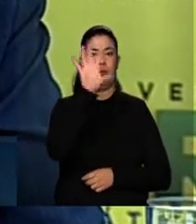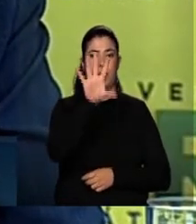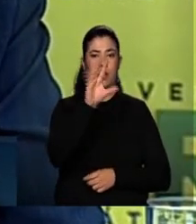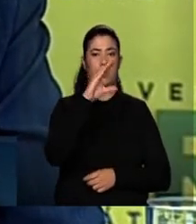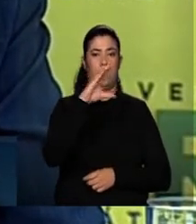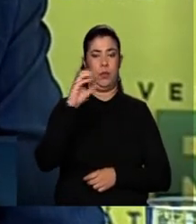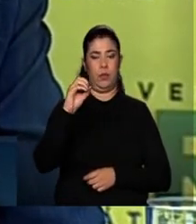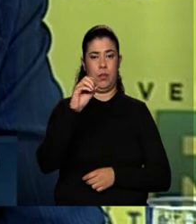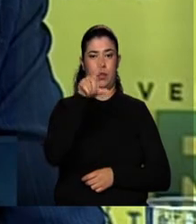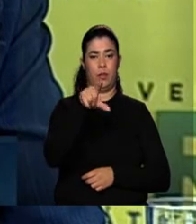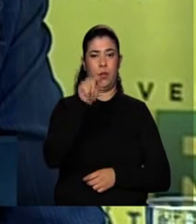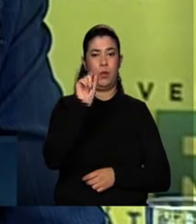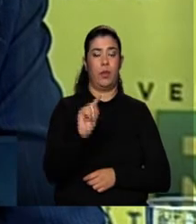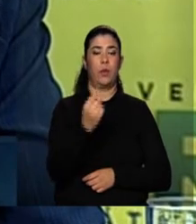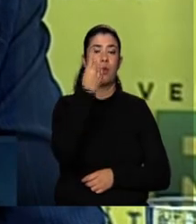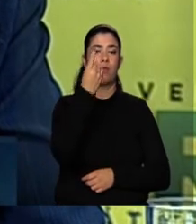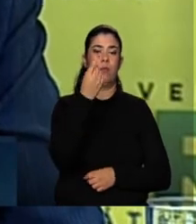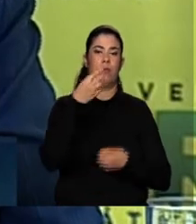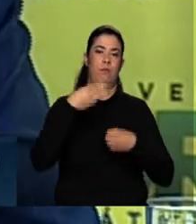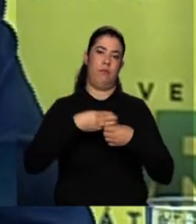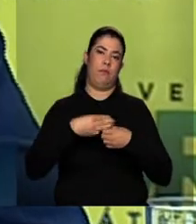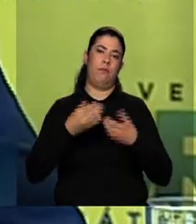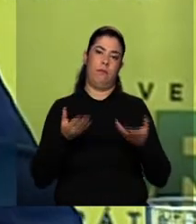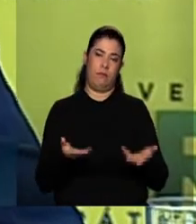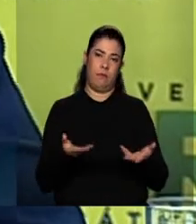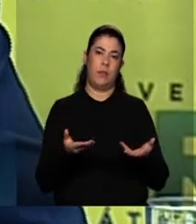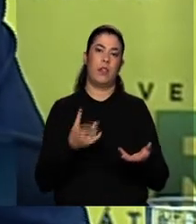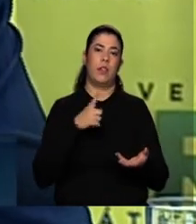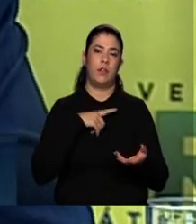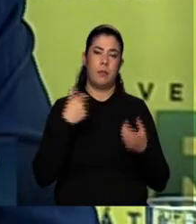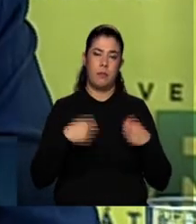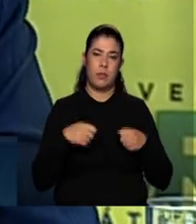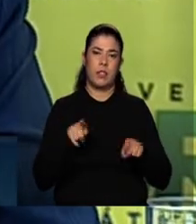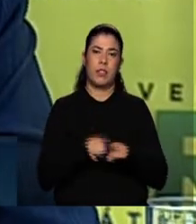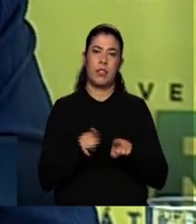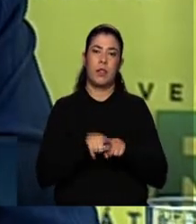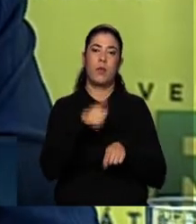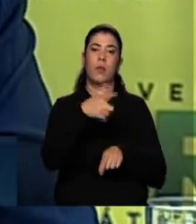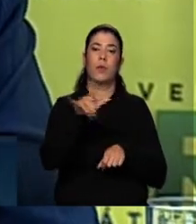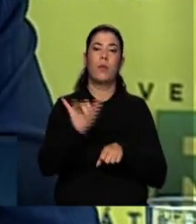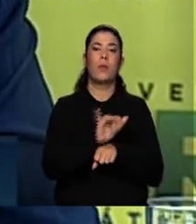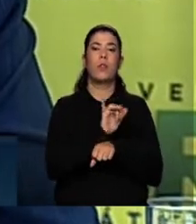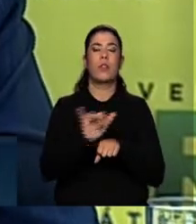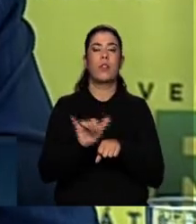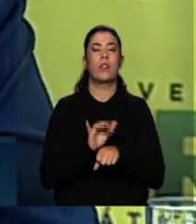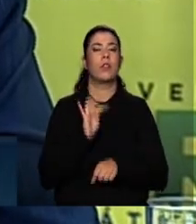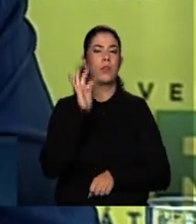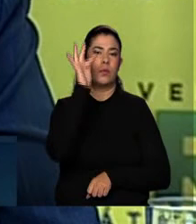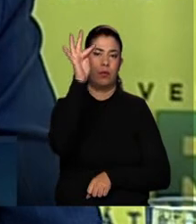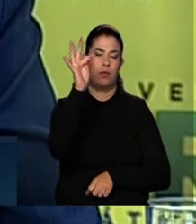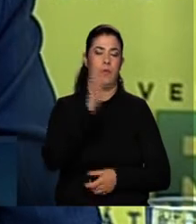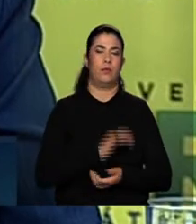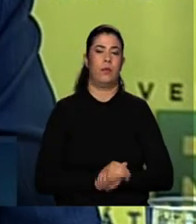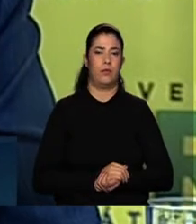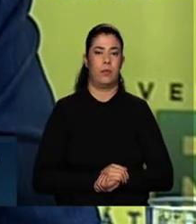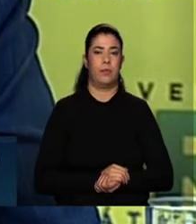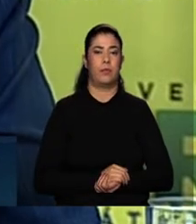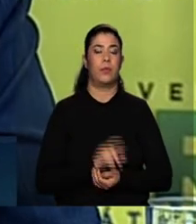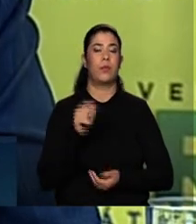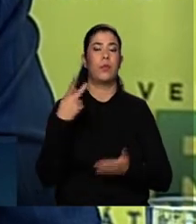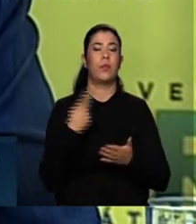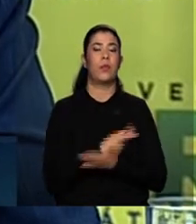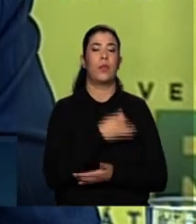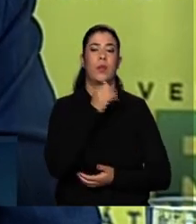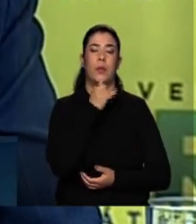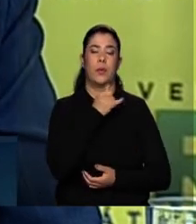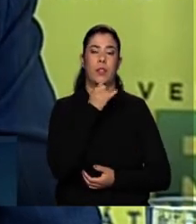gente só conseguiu selecionar um município. Então, de fato, a gente vai ter que ter uma estratégia diferente no futuro. O que